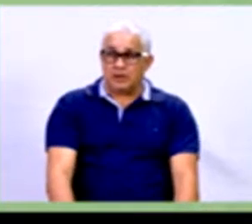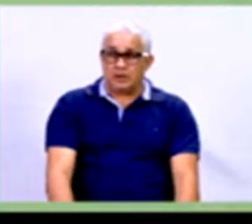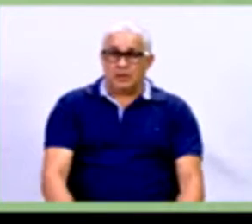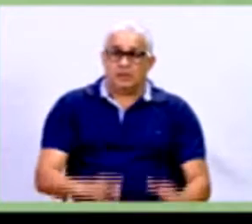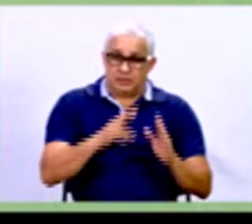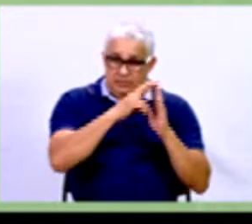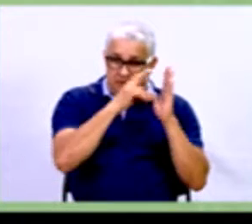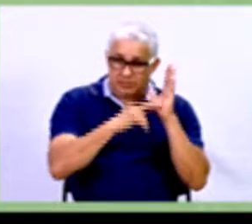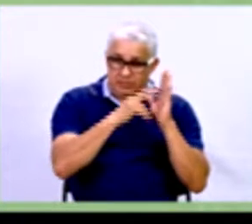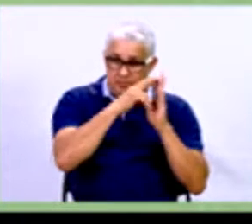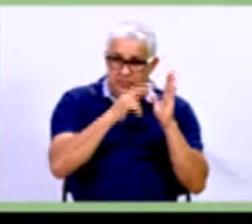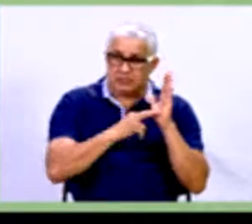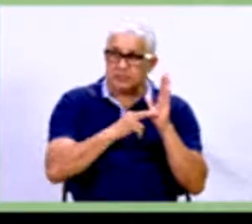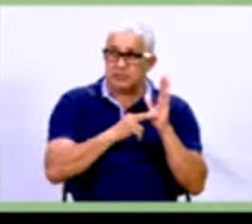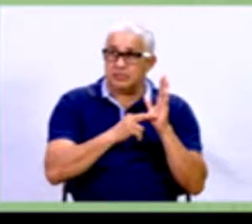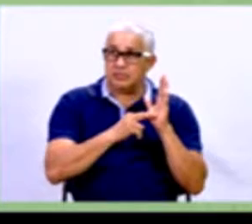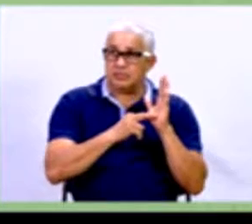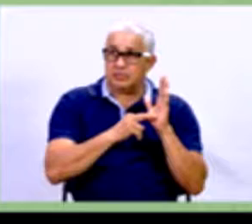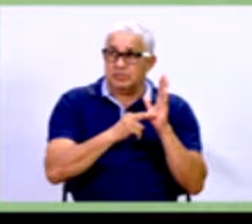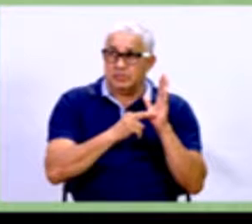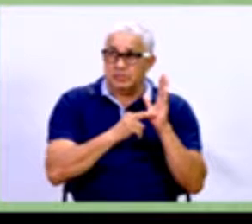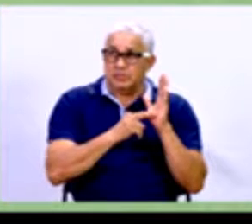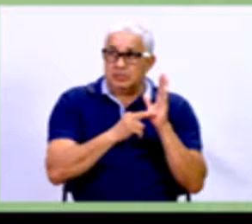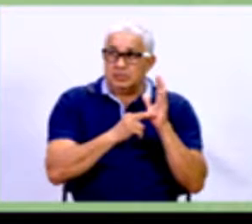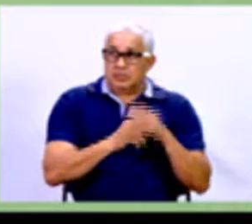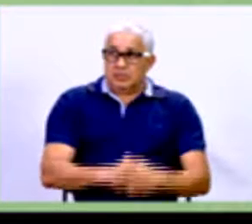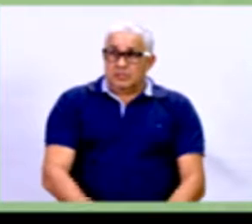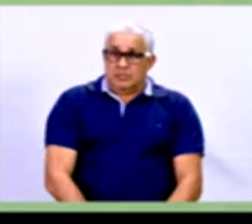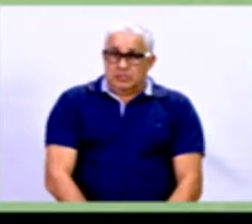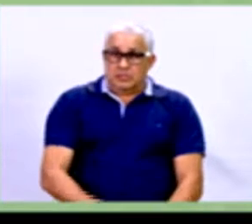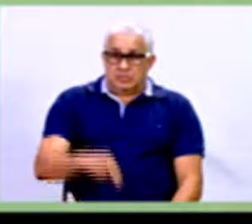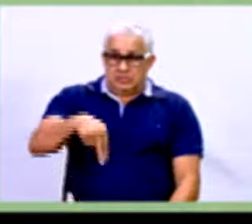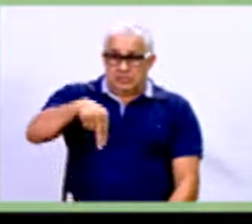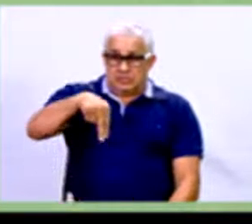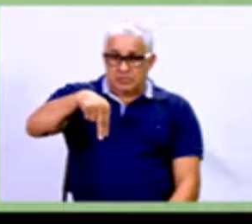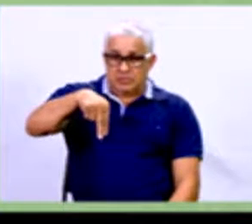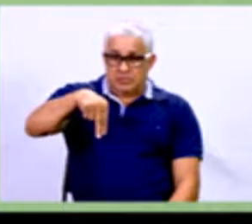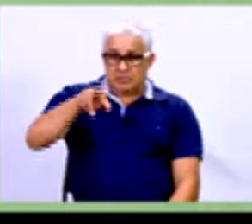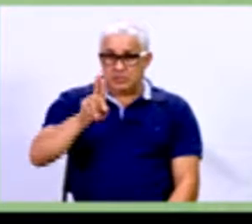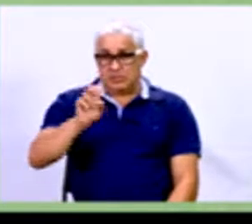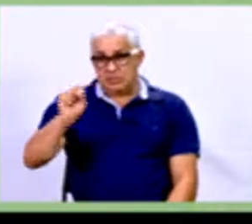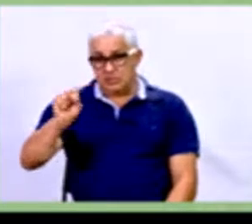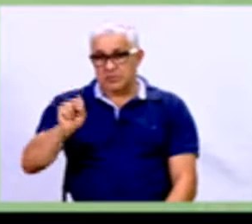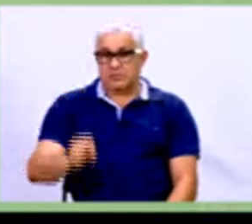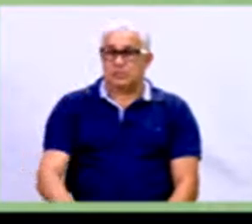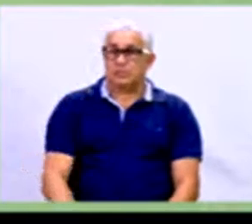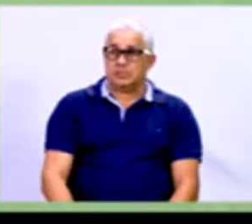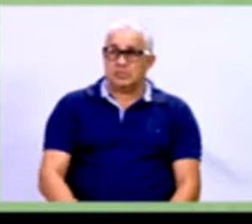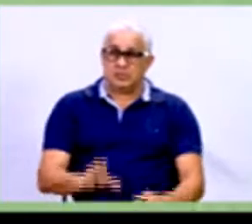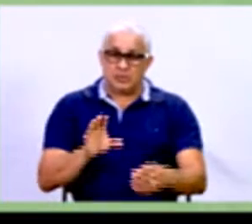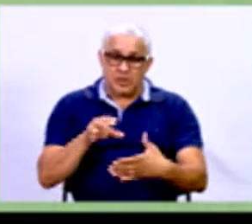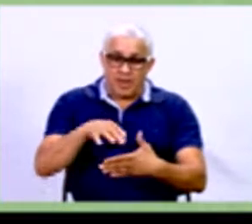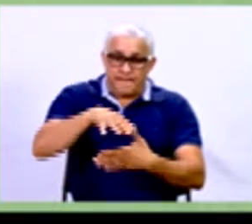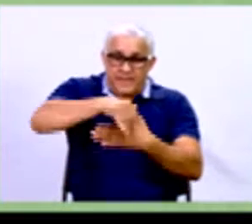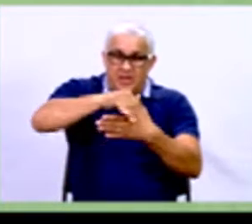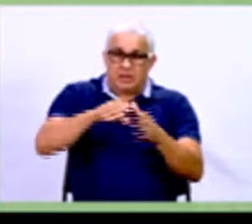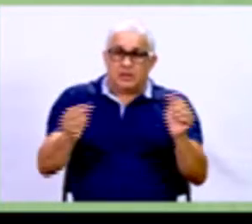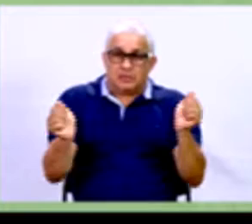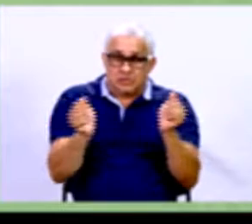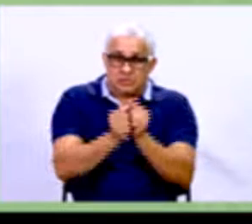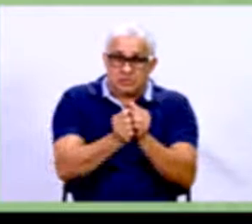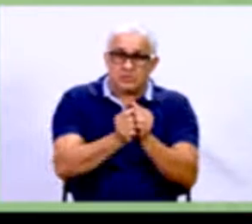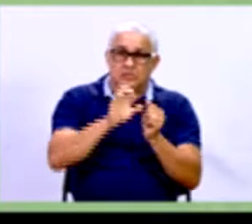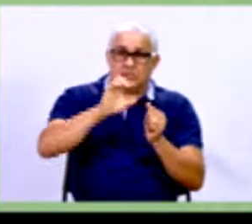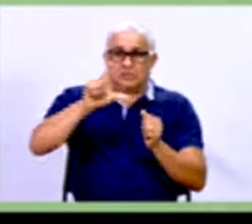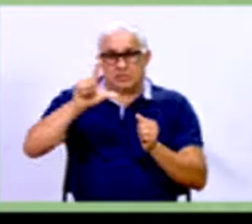norma regulamentadora, sobre as normas regulamentadoras, que, na verdade, são anexas à consolidação das leis de trabalho. Surge a